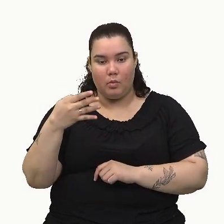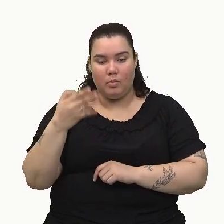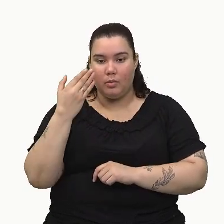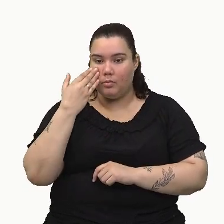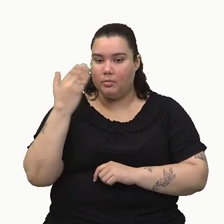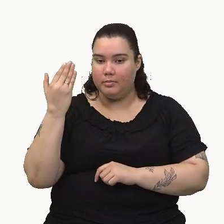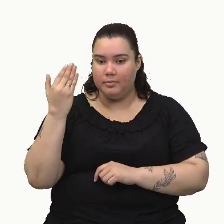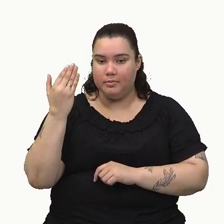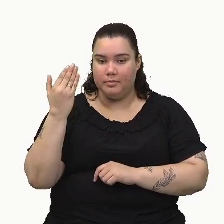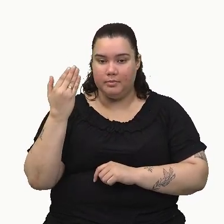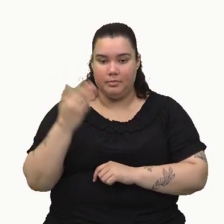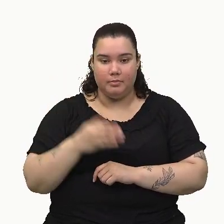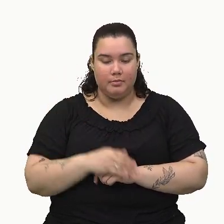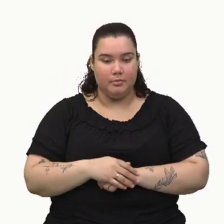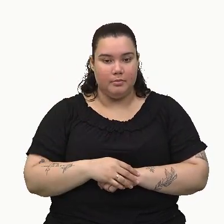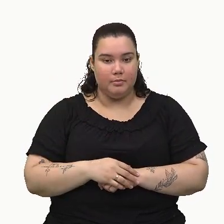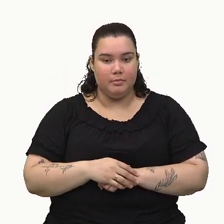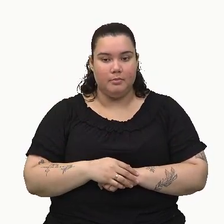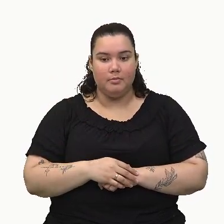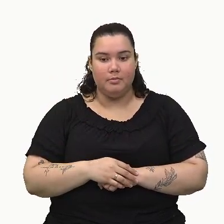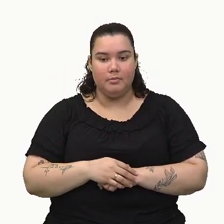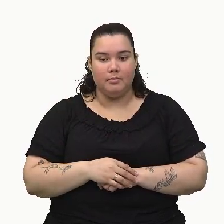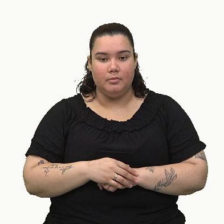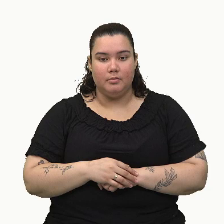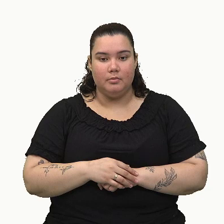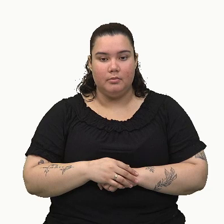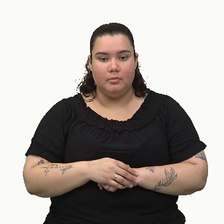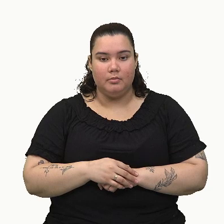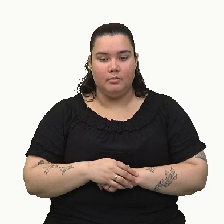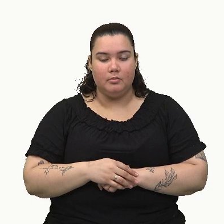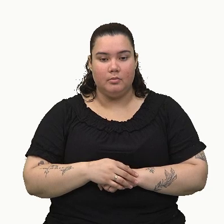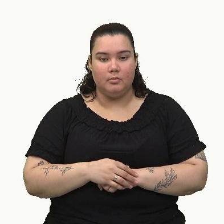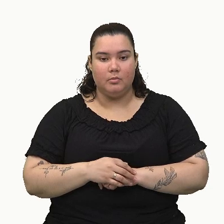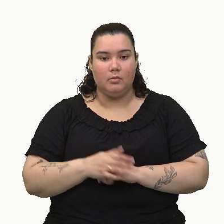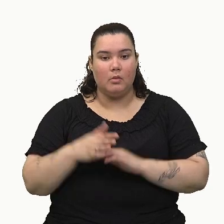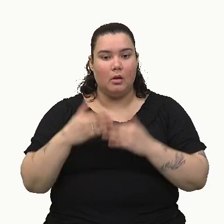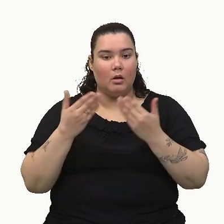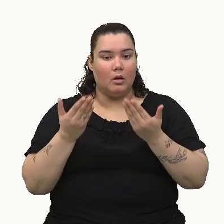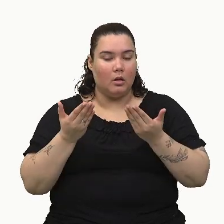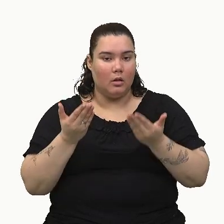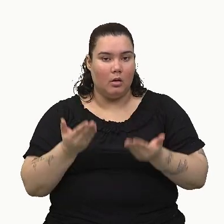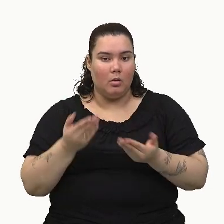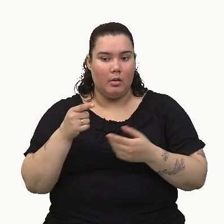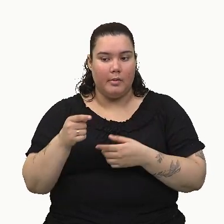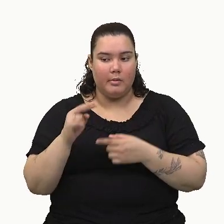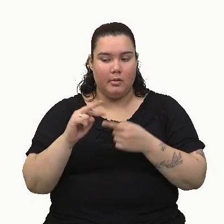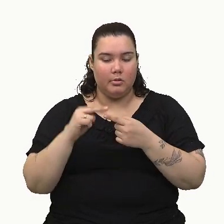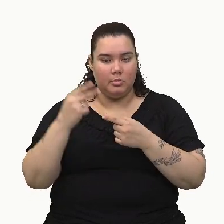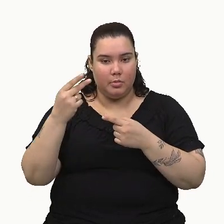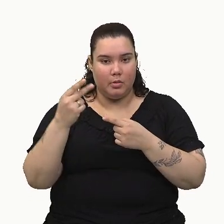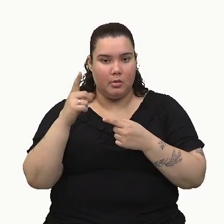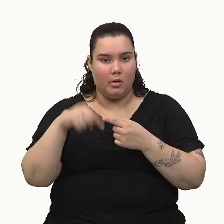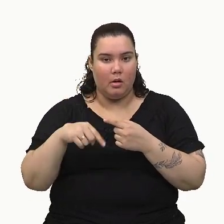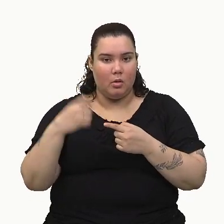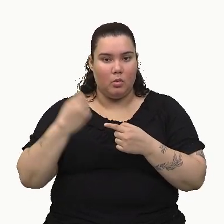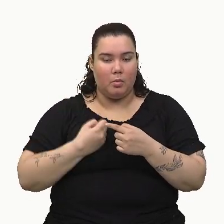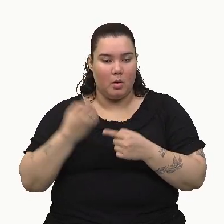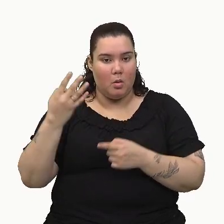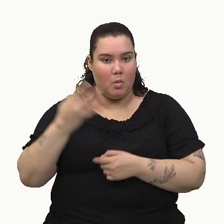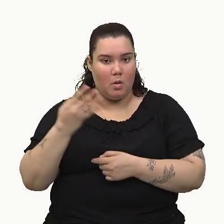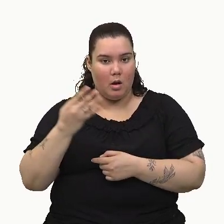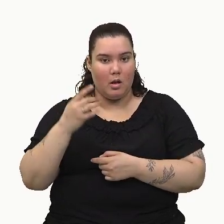O expoente dele vale 4. Como o maior dos expoentes, então, é igual a 4,